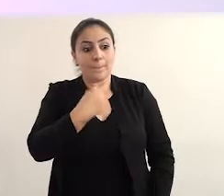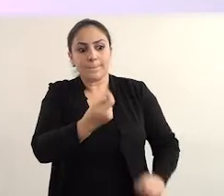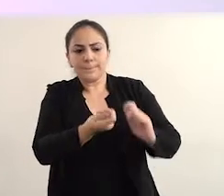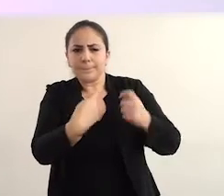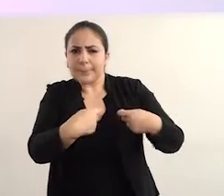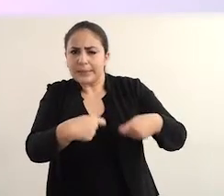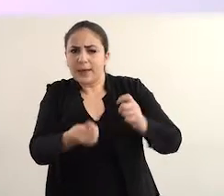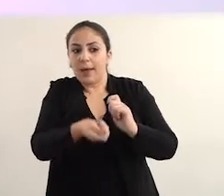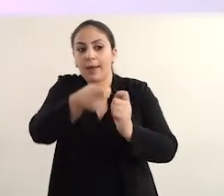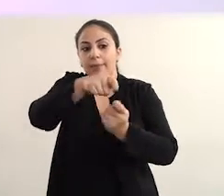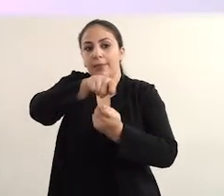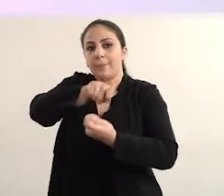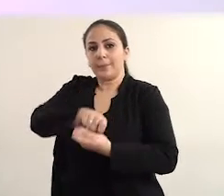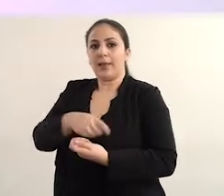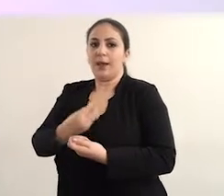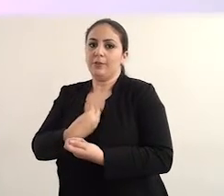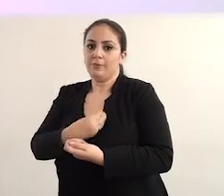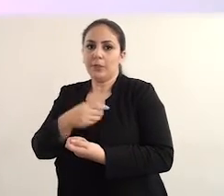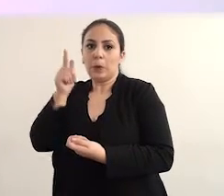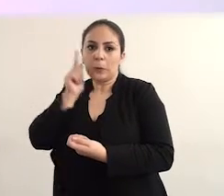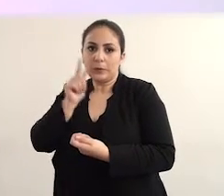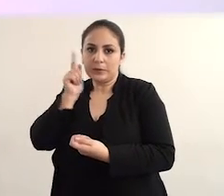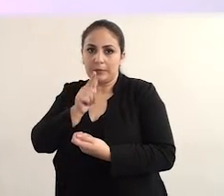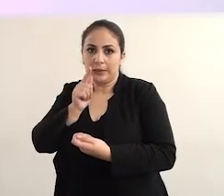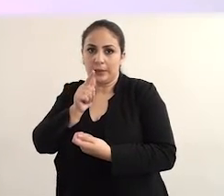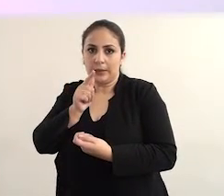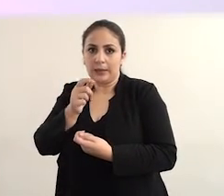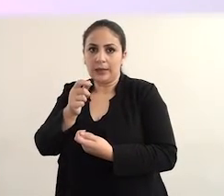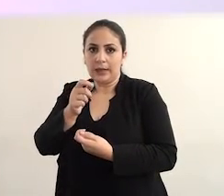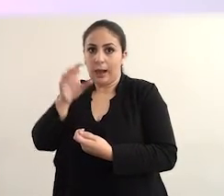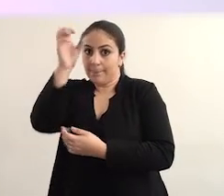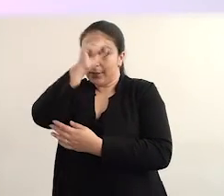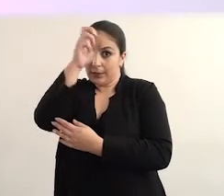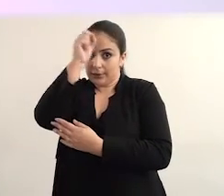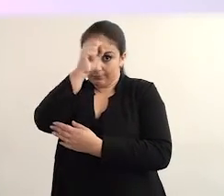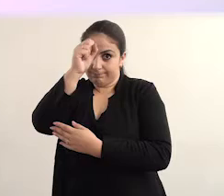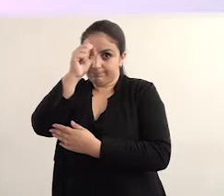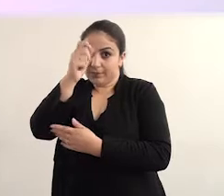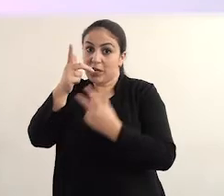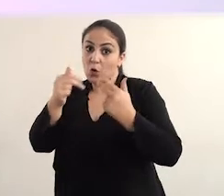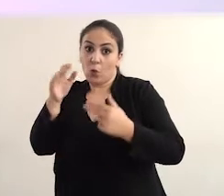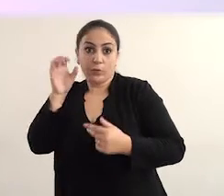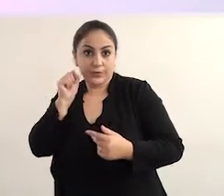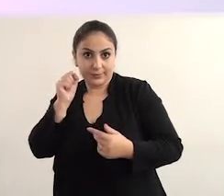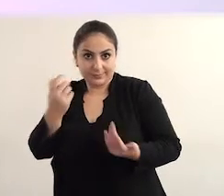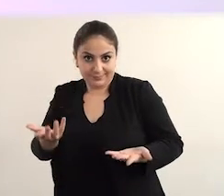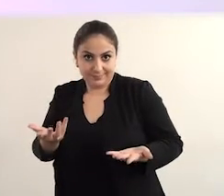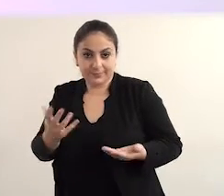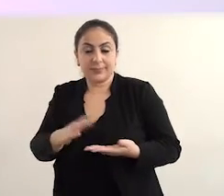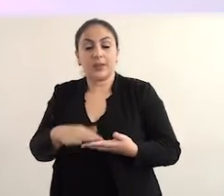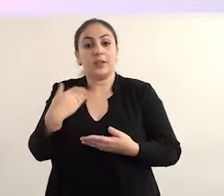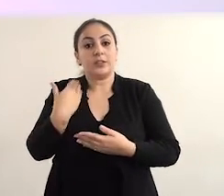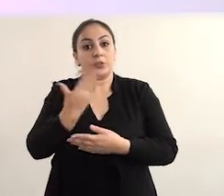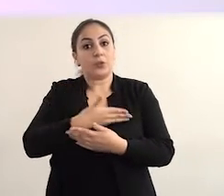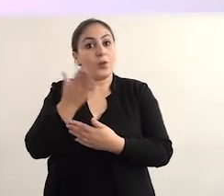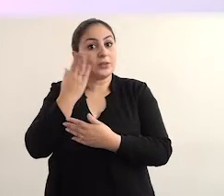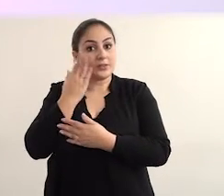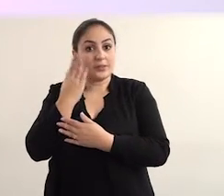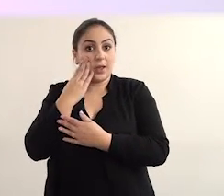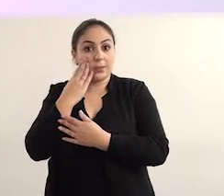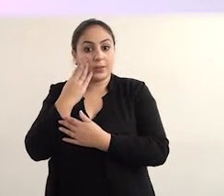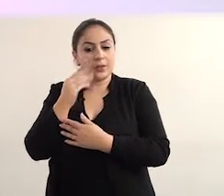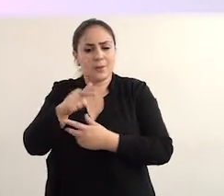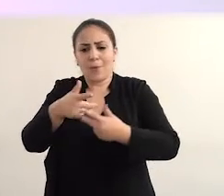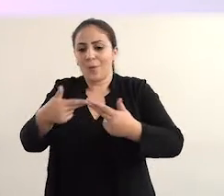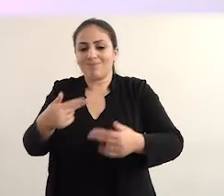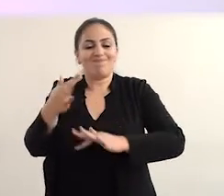condições de ensino e aprendizado que o ouvinte passa, né? E a gente sabe que isso é uma